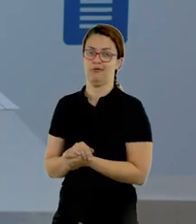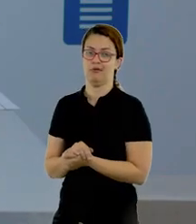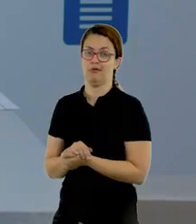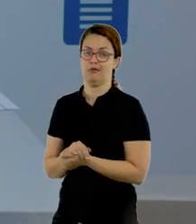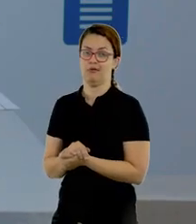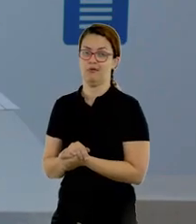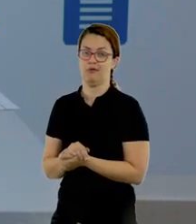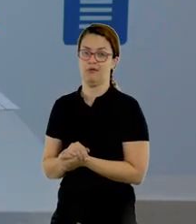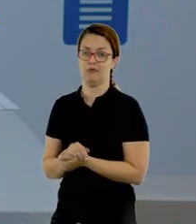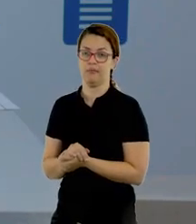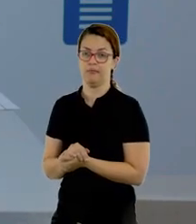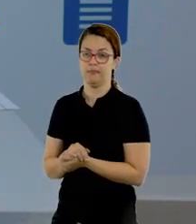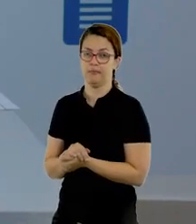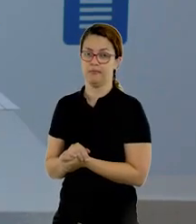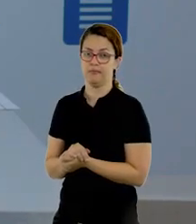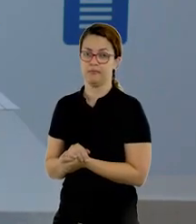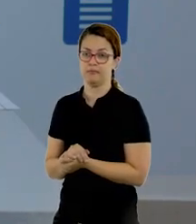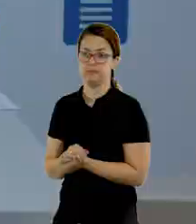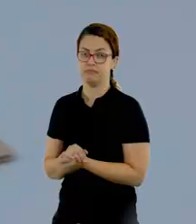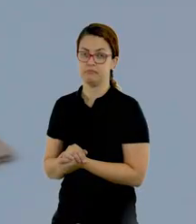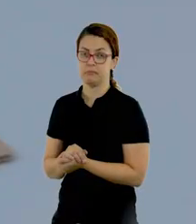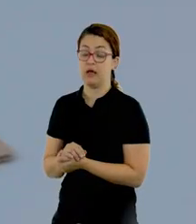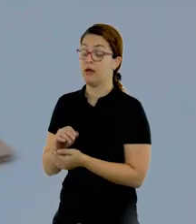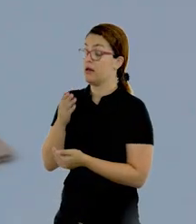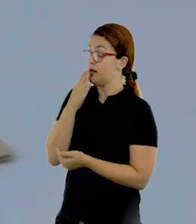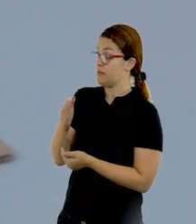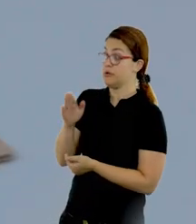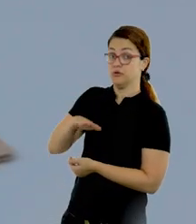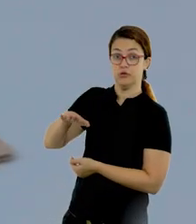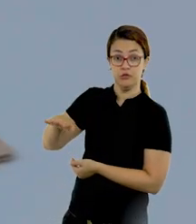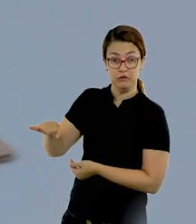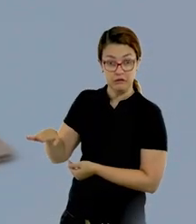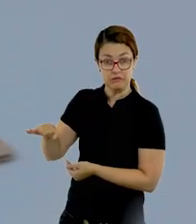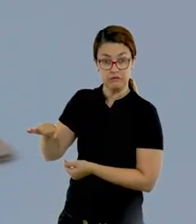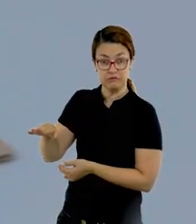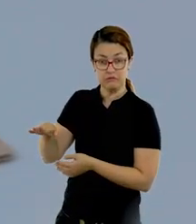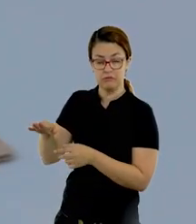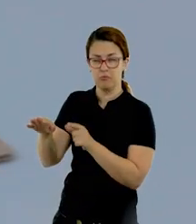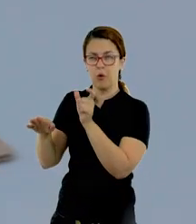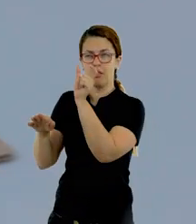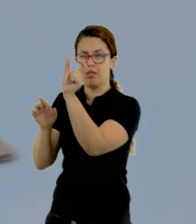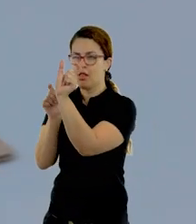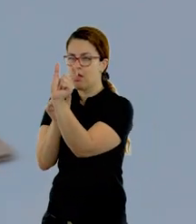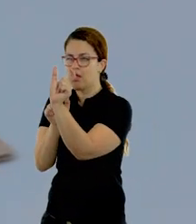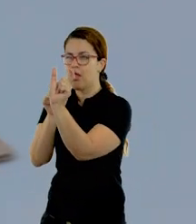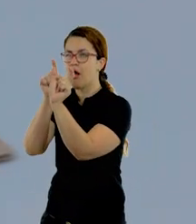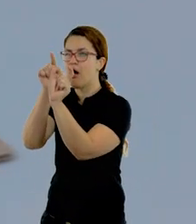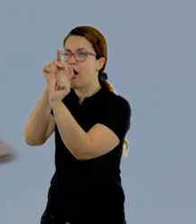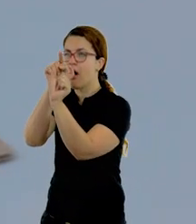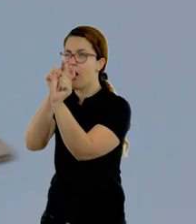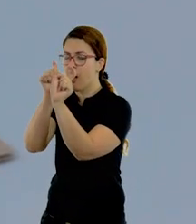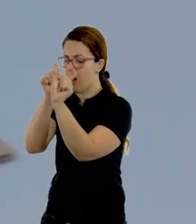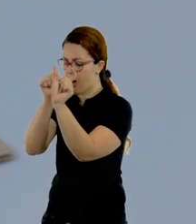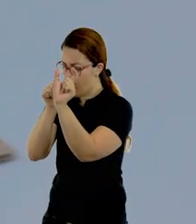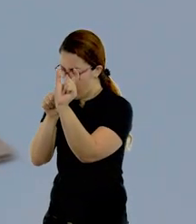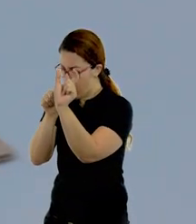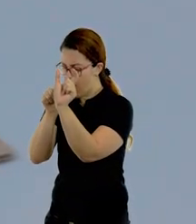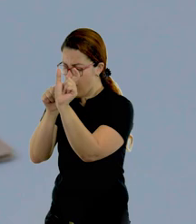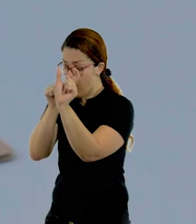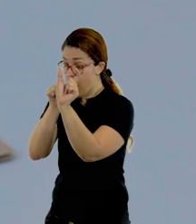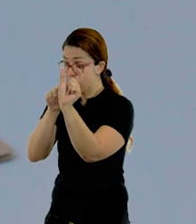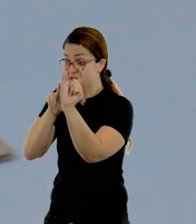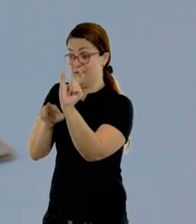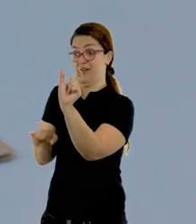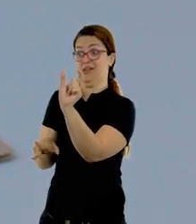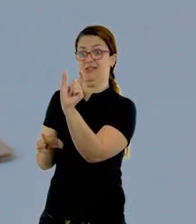para que a criança faça o contorno da letra com o dedinho para até que ela perceba que não existe